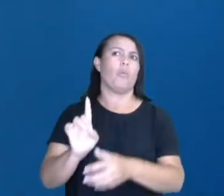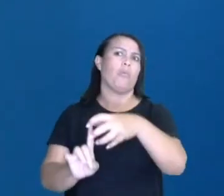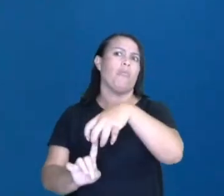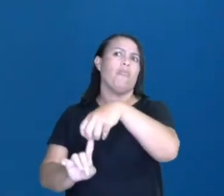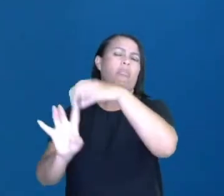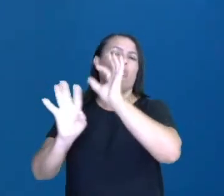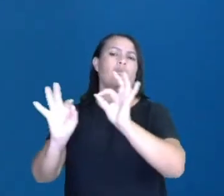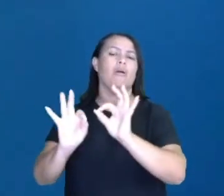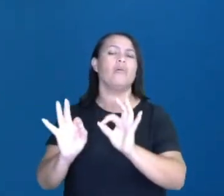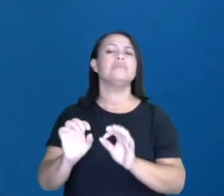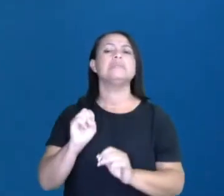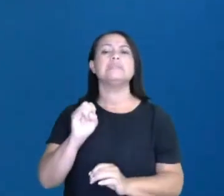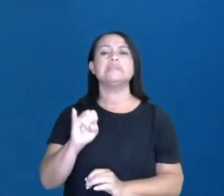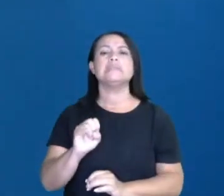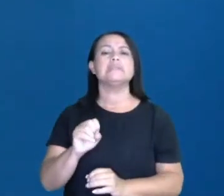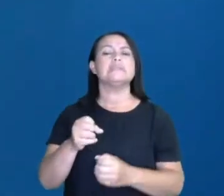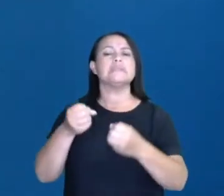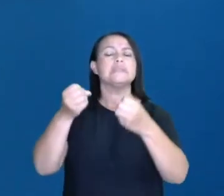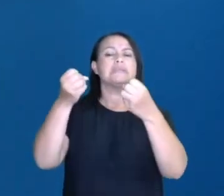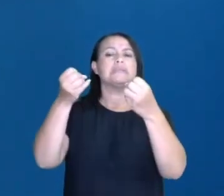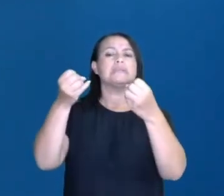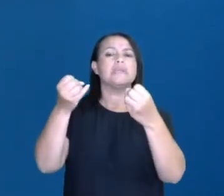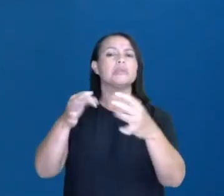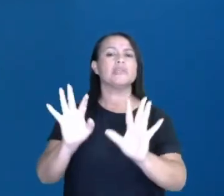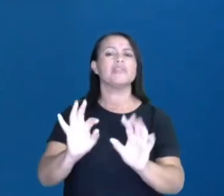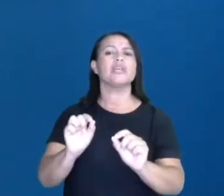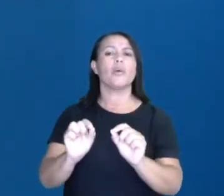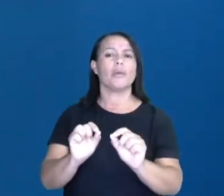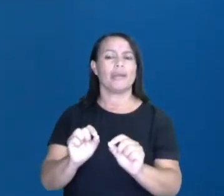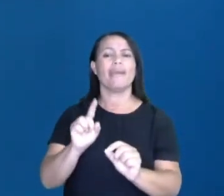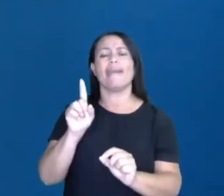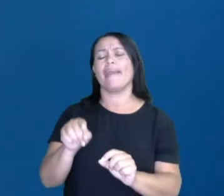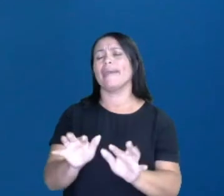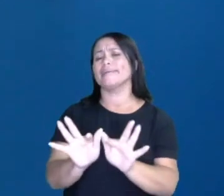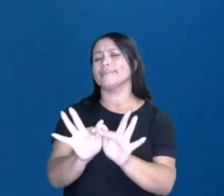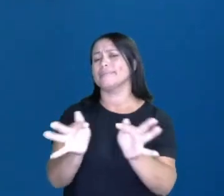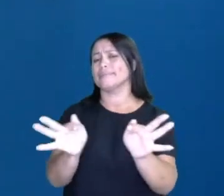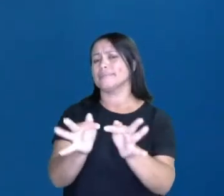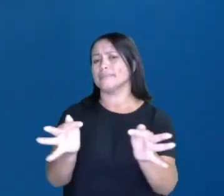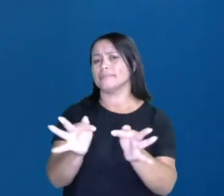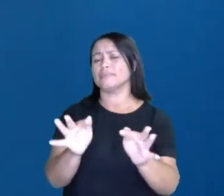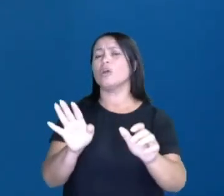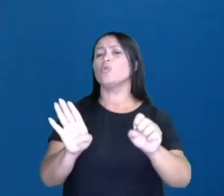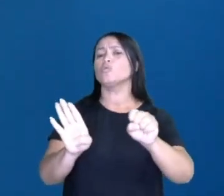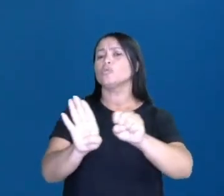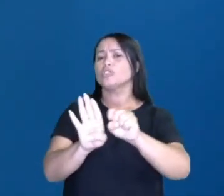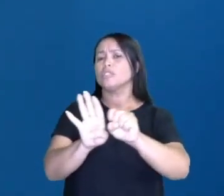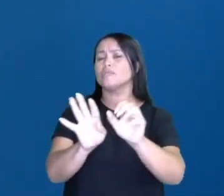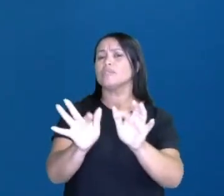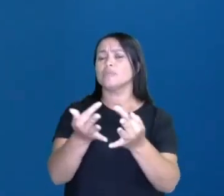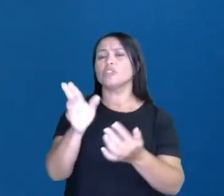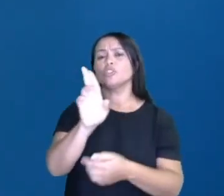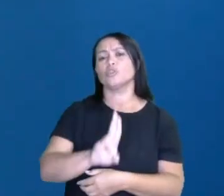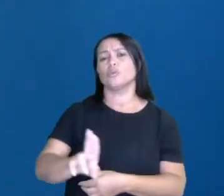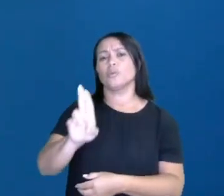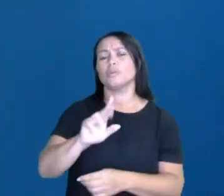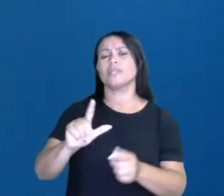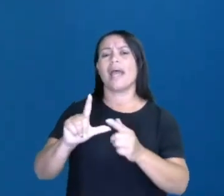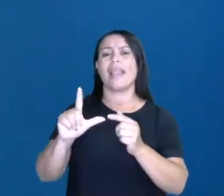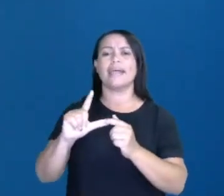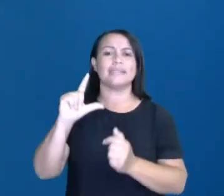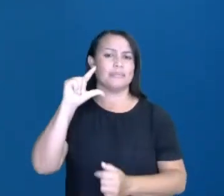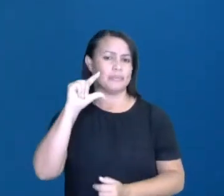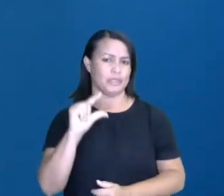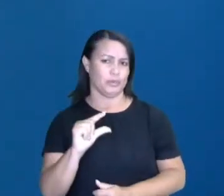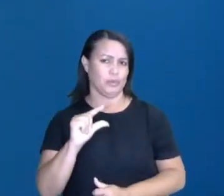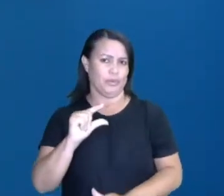gente. Se não especifica, é um substantivo comum. E se é um substantivo comum, se utiliza-se a